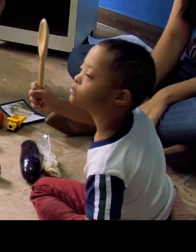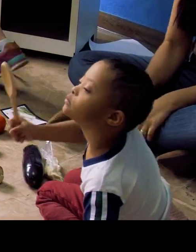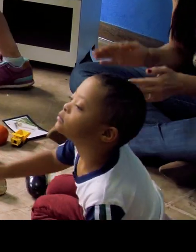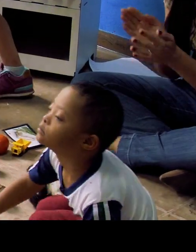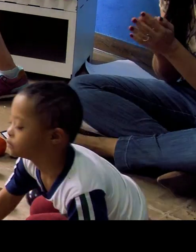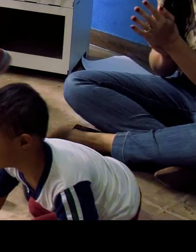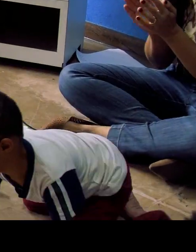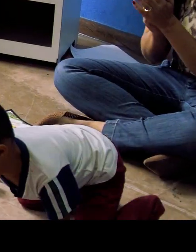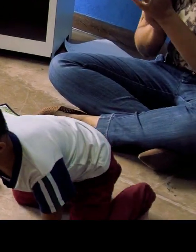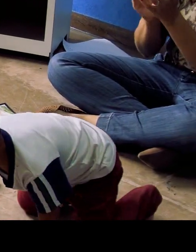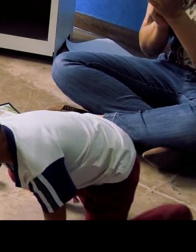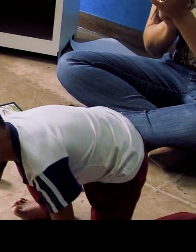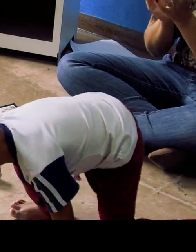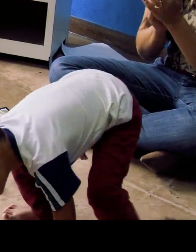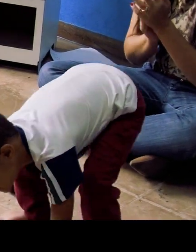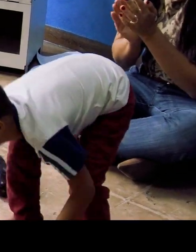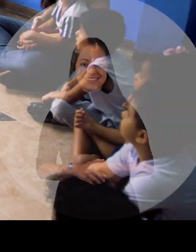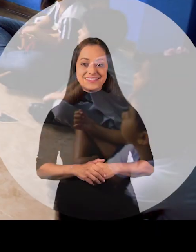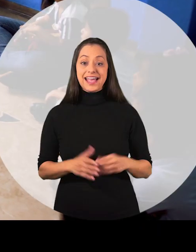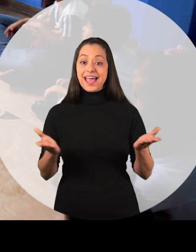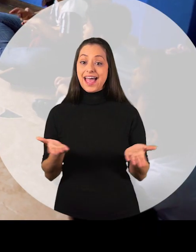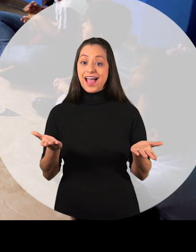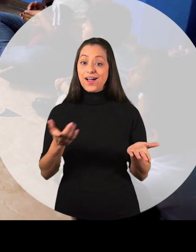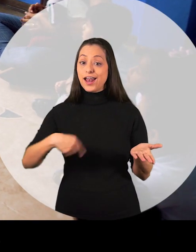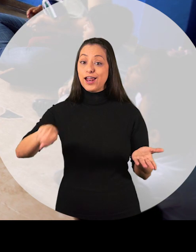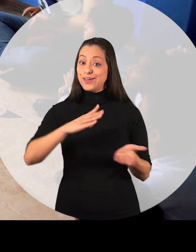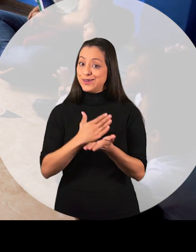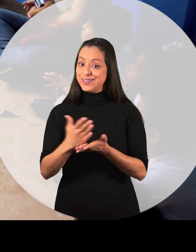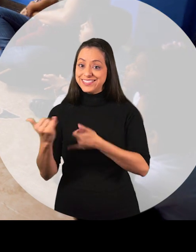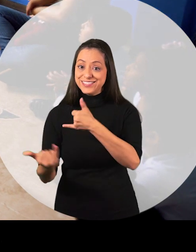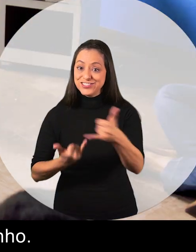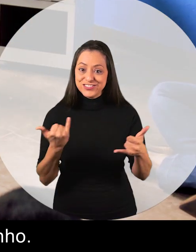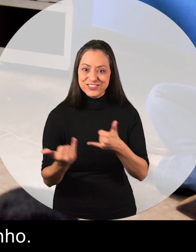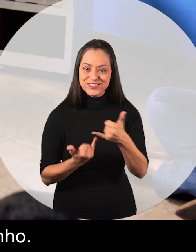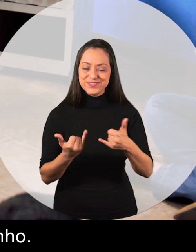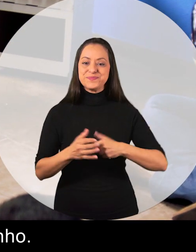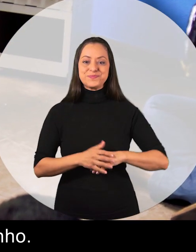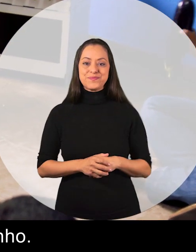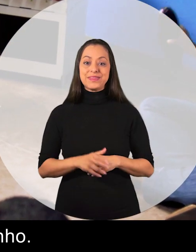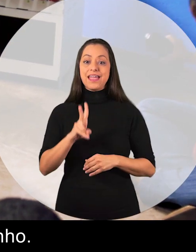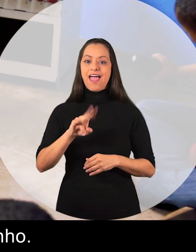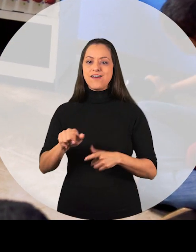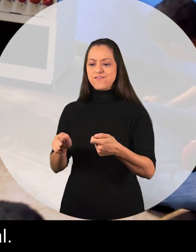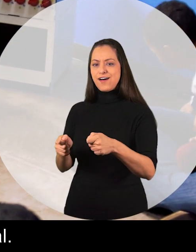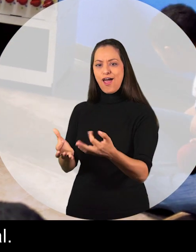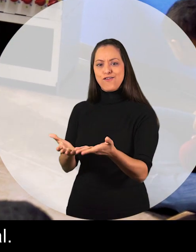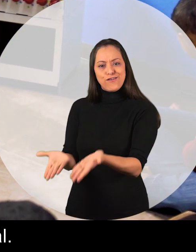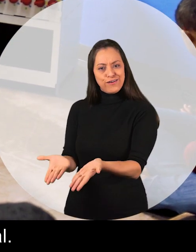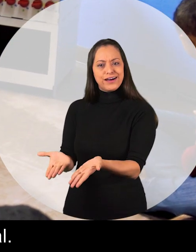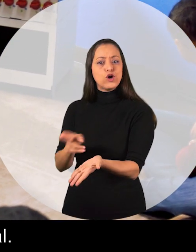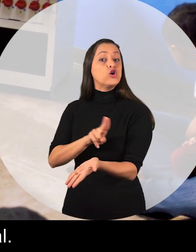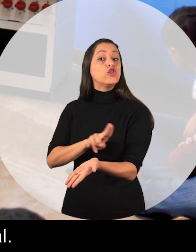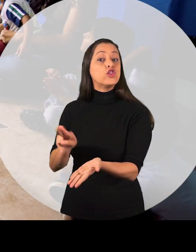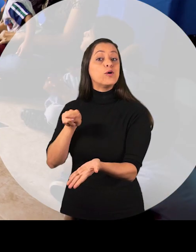Luciene explica as regras do jogo para os estudantes. Agora a gente vai começar o jogo. A gente vai trabalhar com esse fogãozinho. O desse fogão